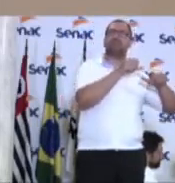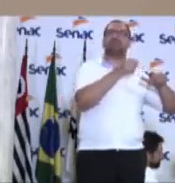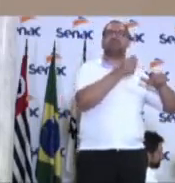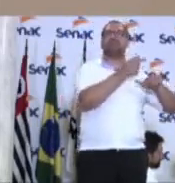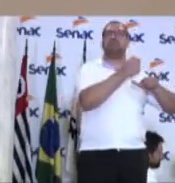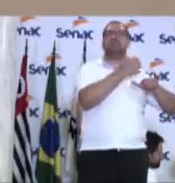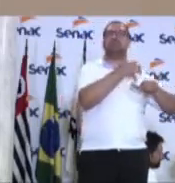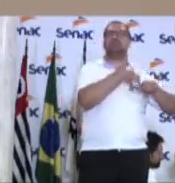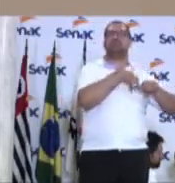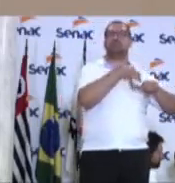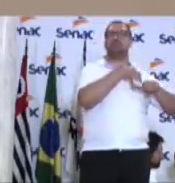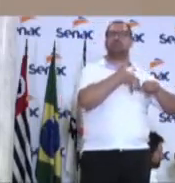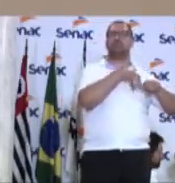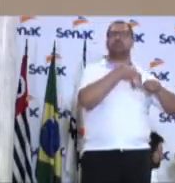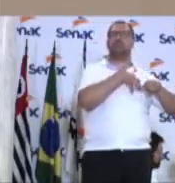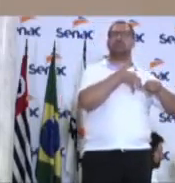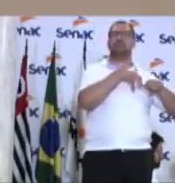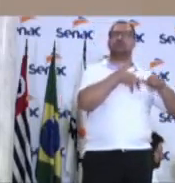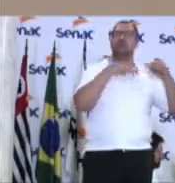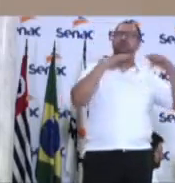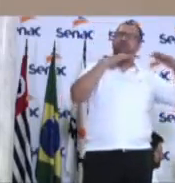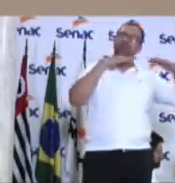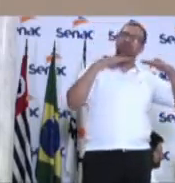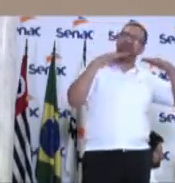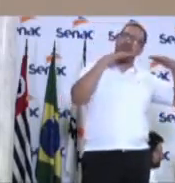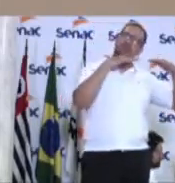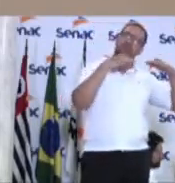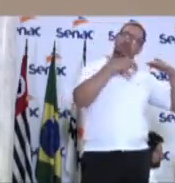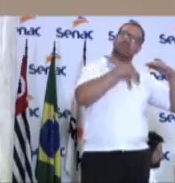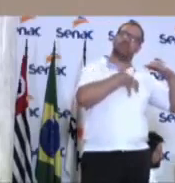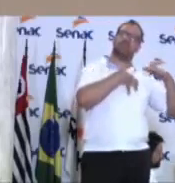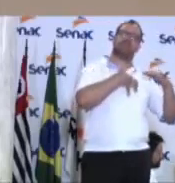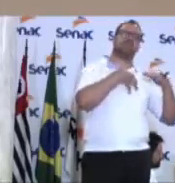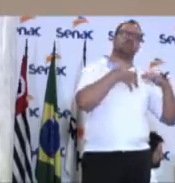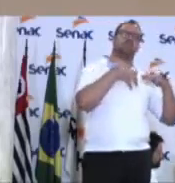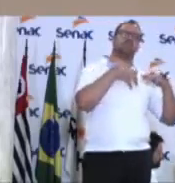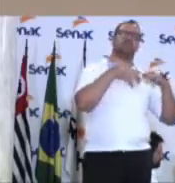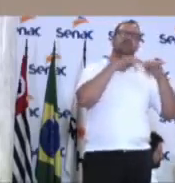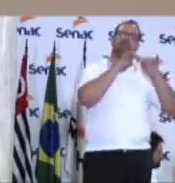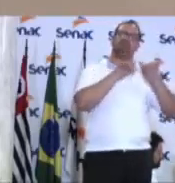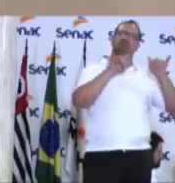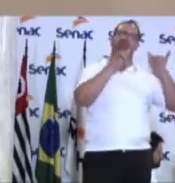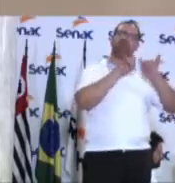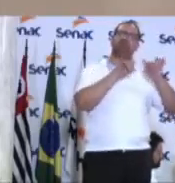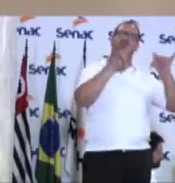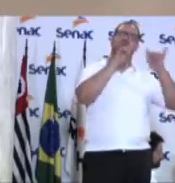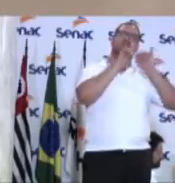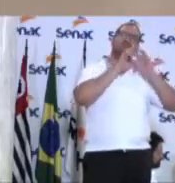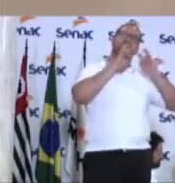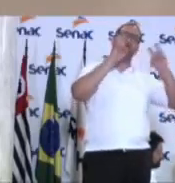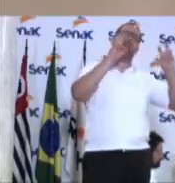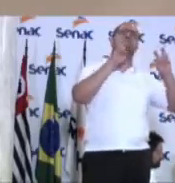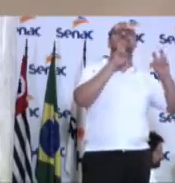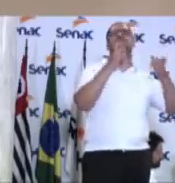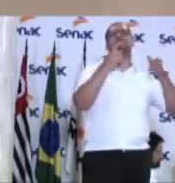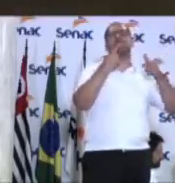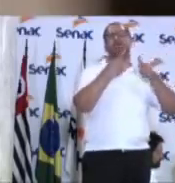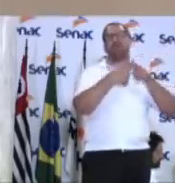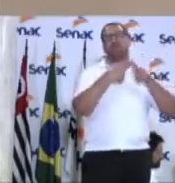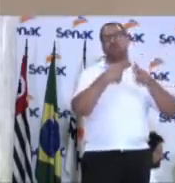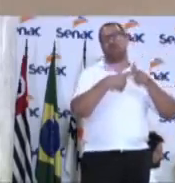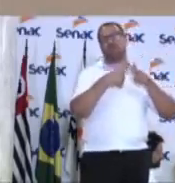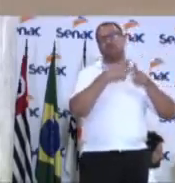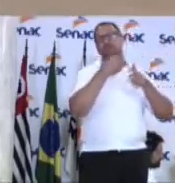esse movimento, essa vontade de mudar, e ela colocou um alto-falante nisso. Então, sei lá,